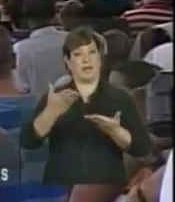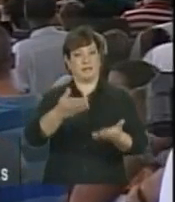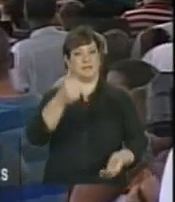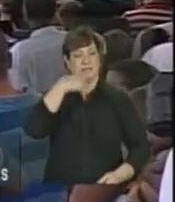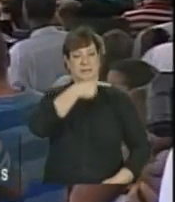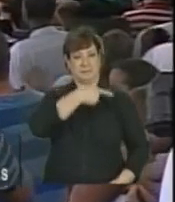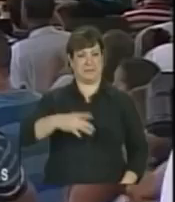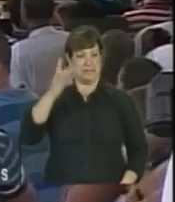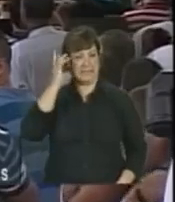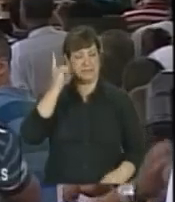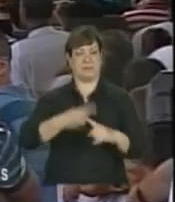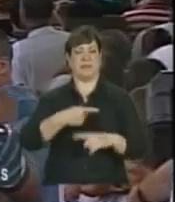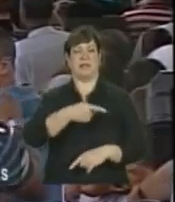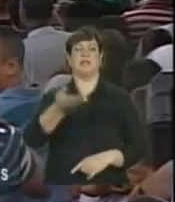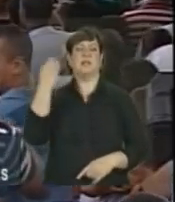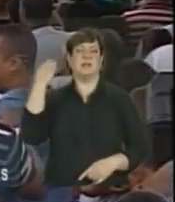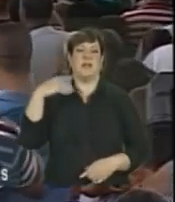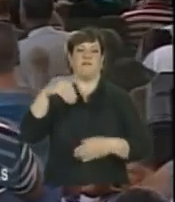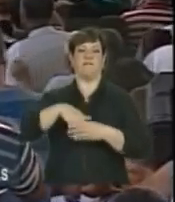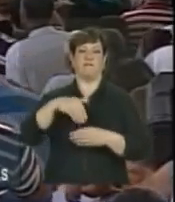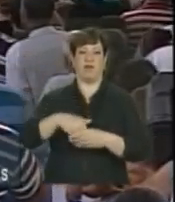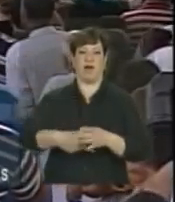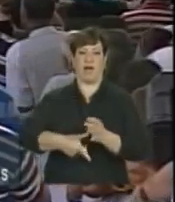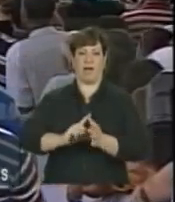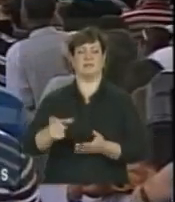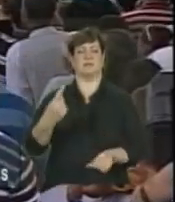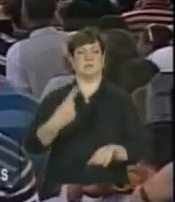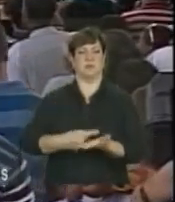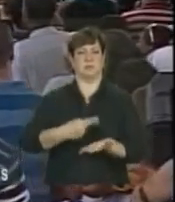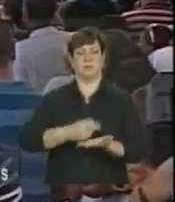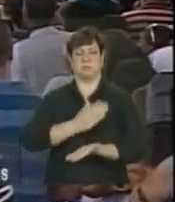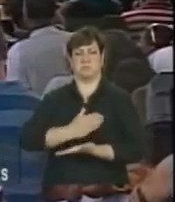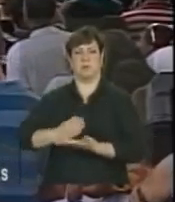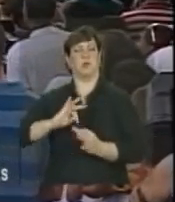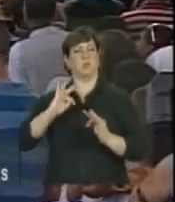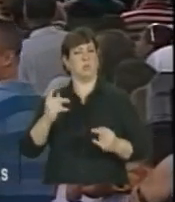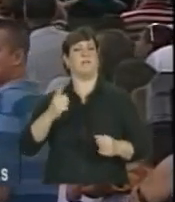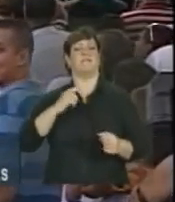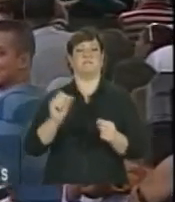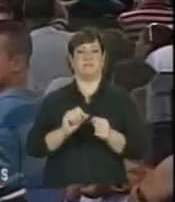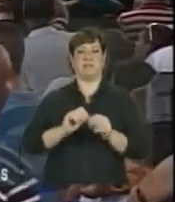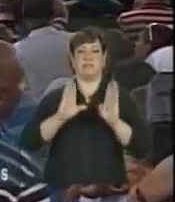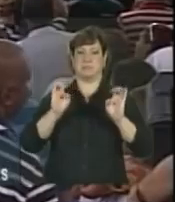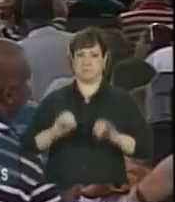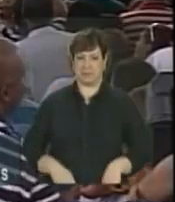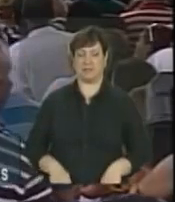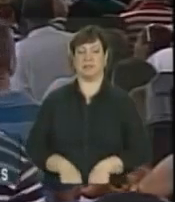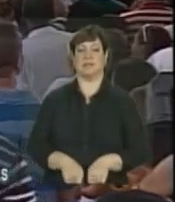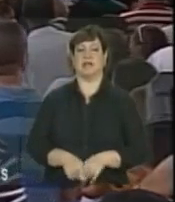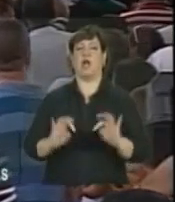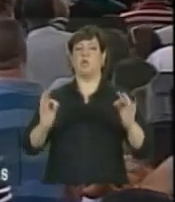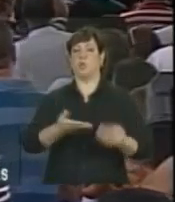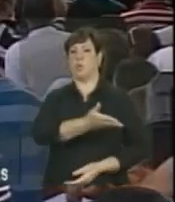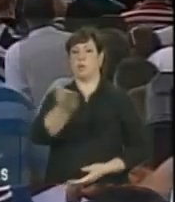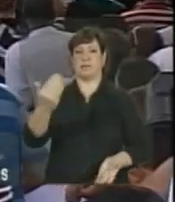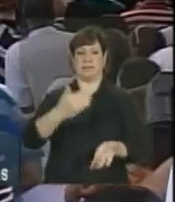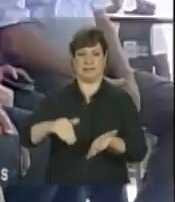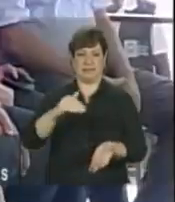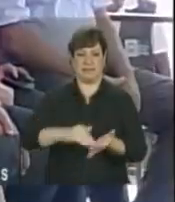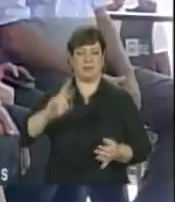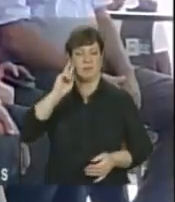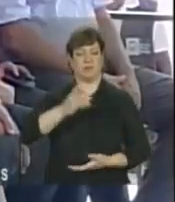Demonstrado a mim, ao Pezão, ao Eduardo, ao Muniz, aos nossos secretários de Estado, ao Sérgio Cortes, ao Rans e a todos os secretários, o